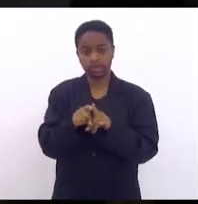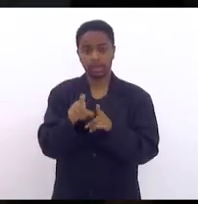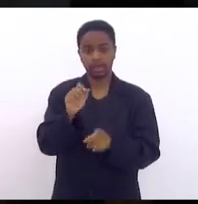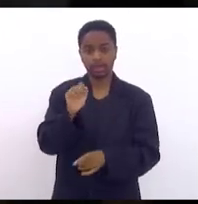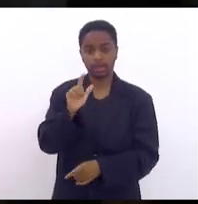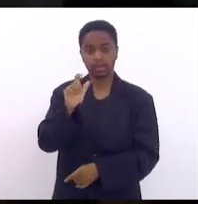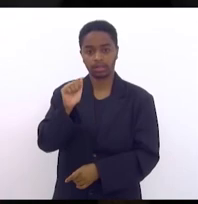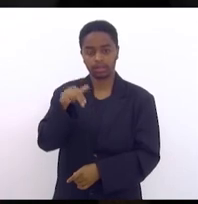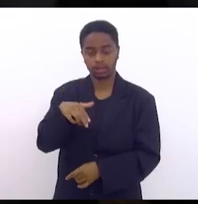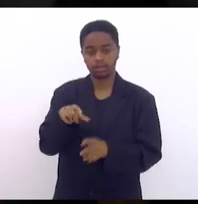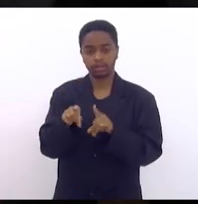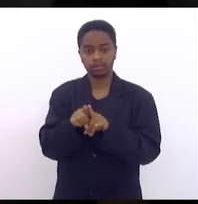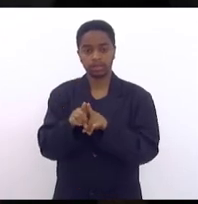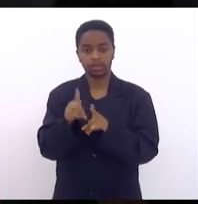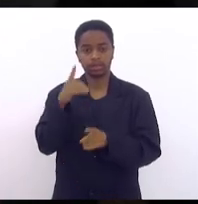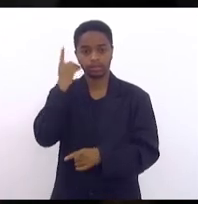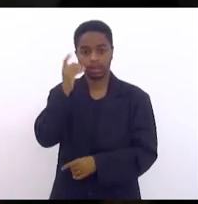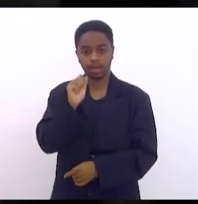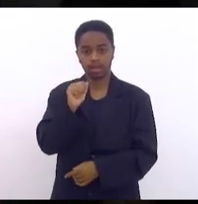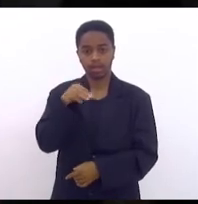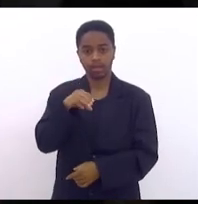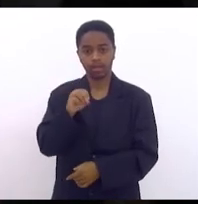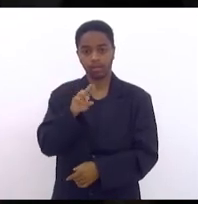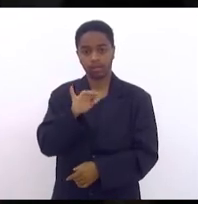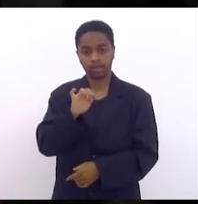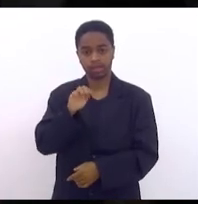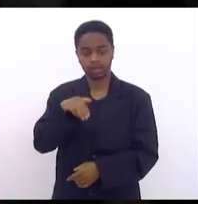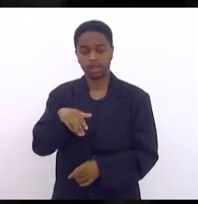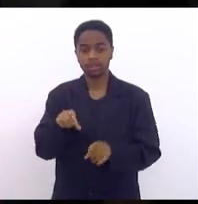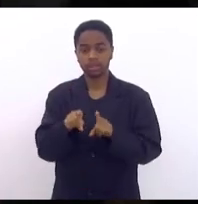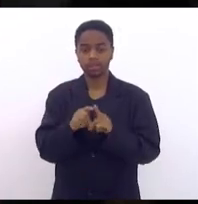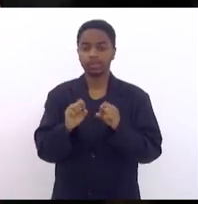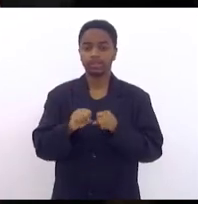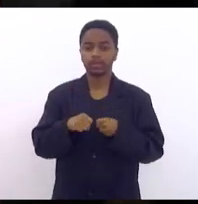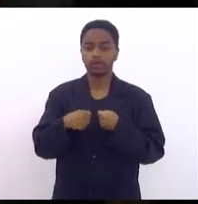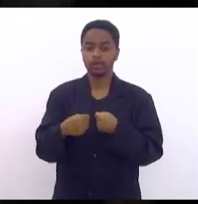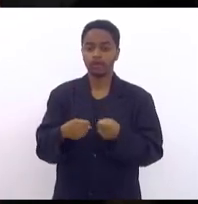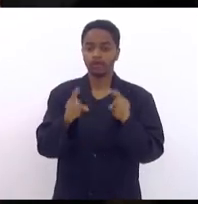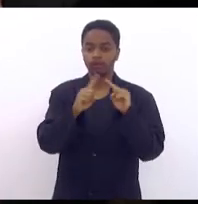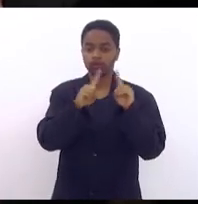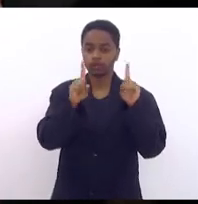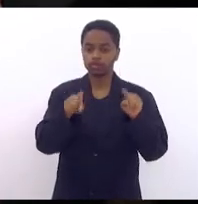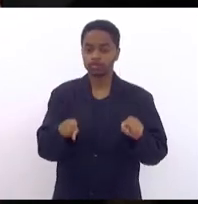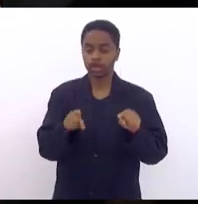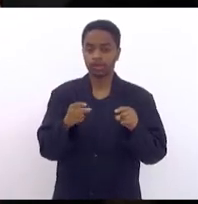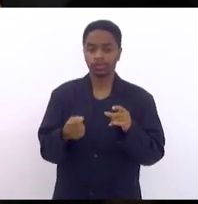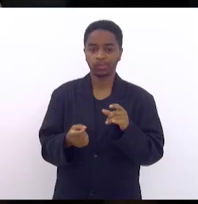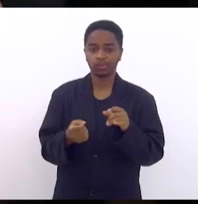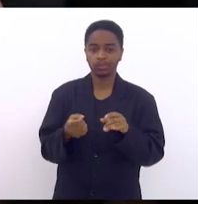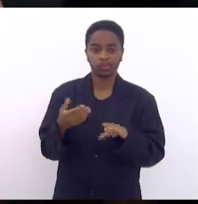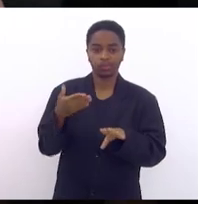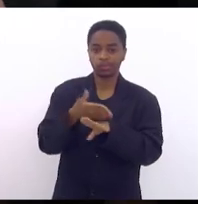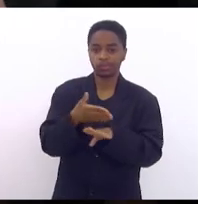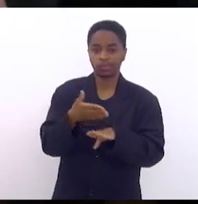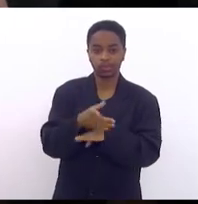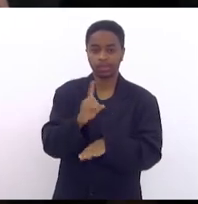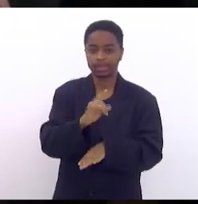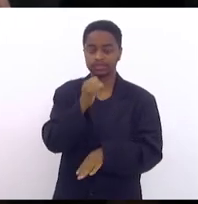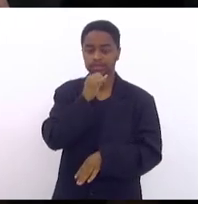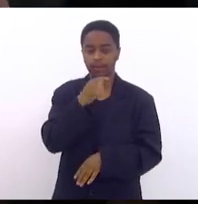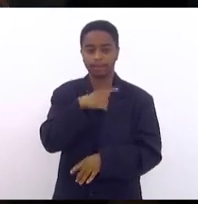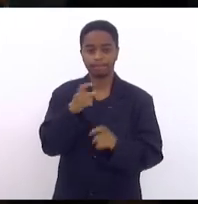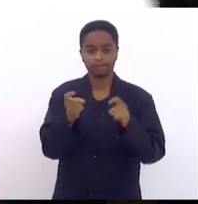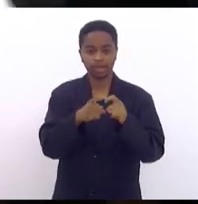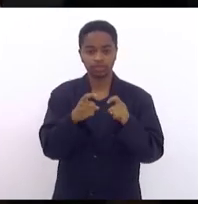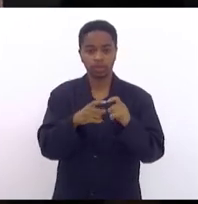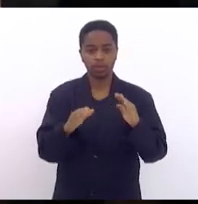Amorim, e defendendo funcionário fantasma. Aquele episódio do médico fantasma que mora na Bahia,